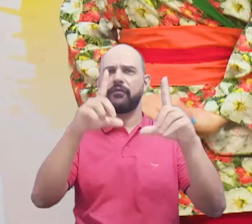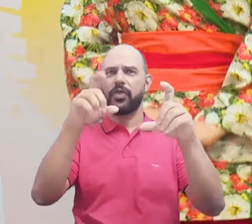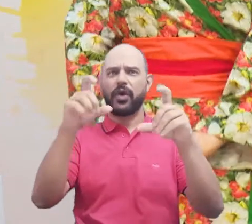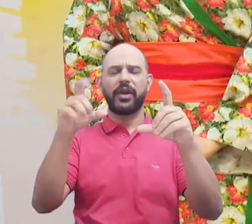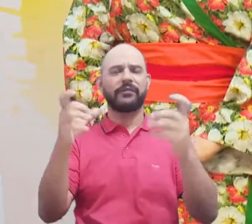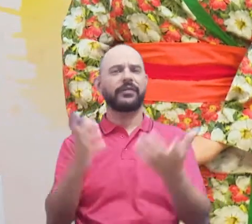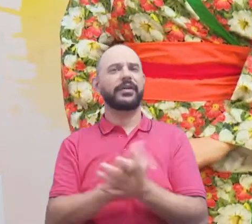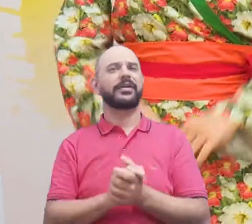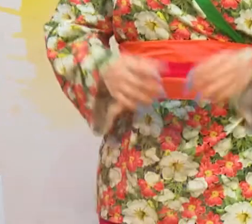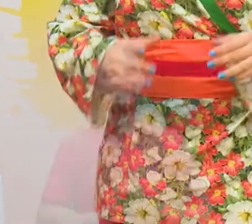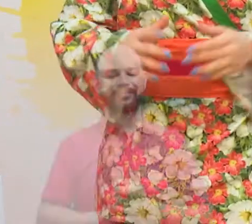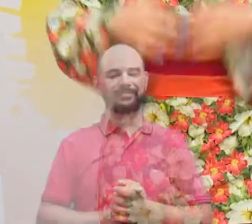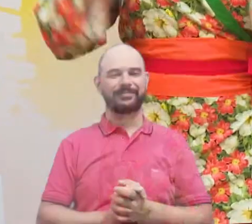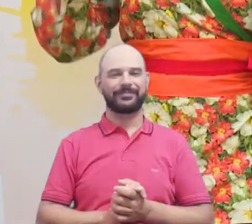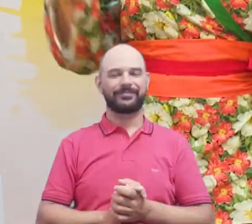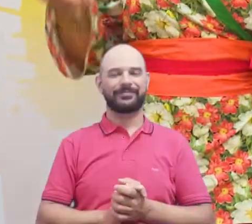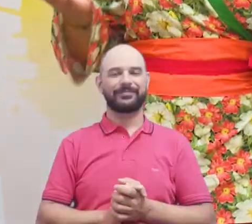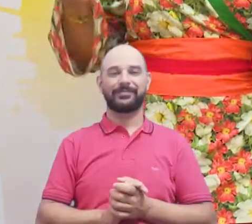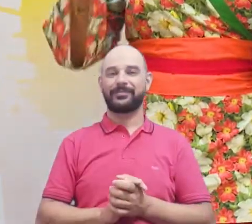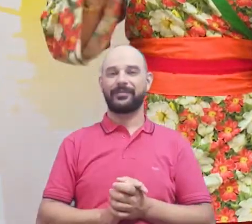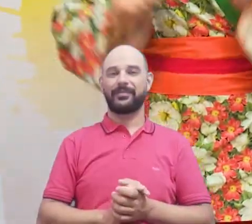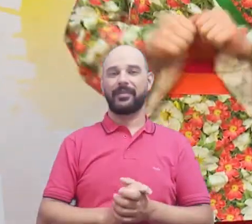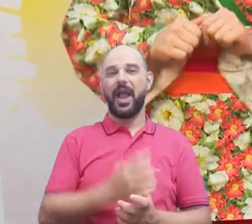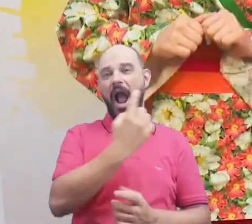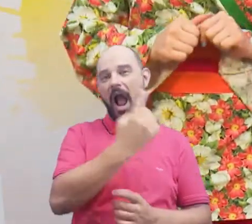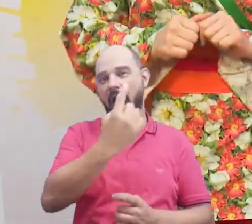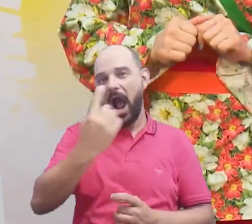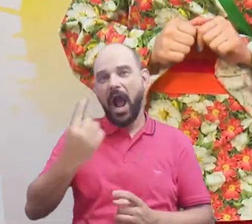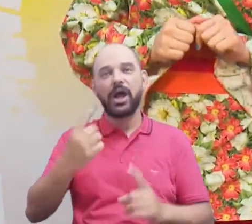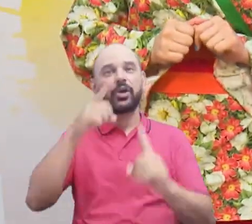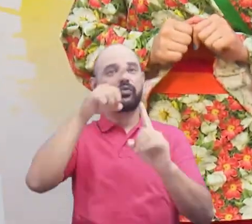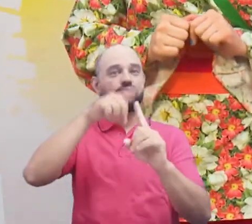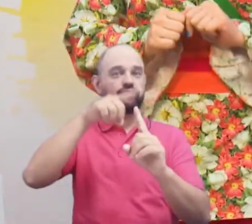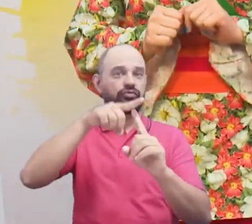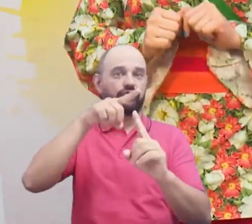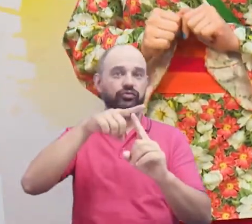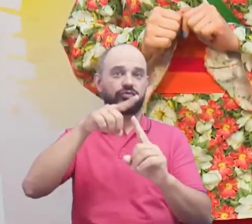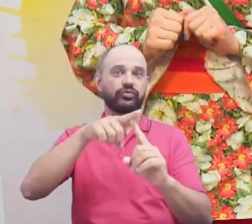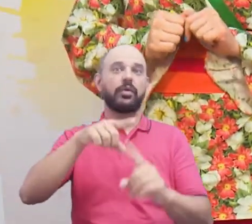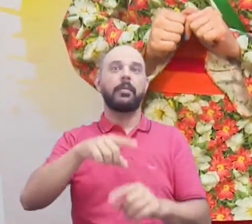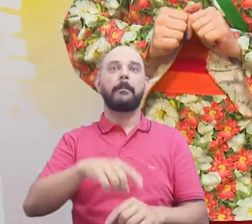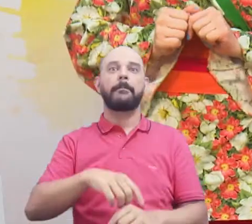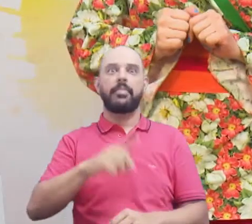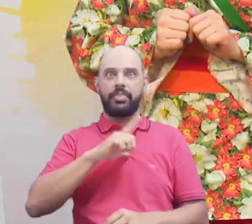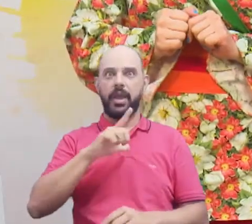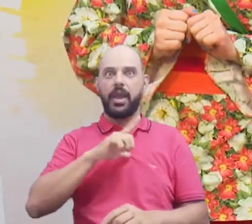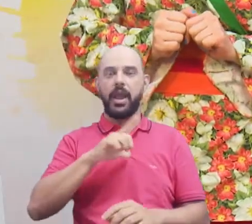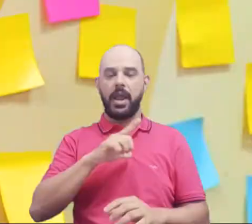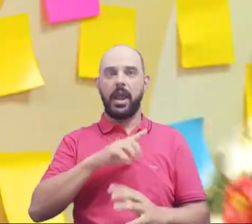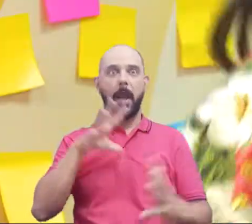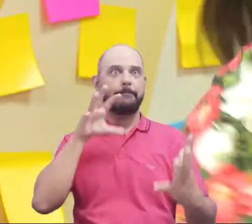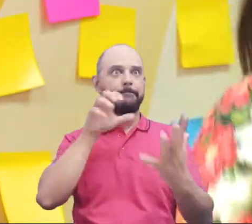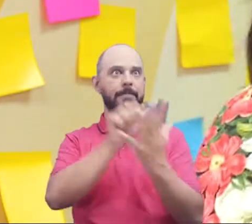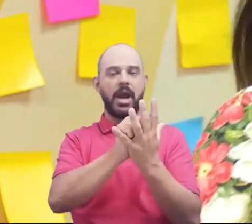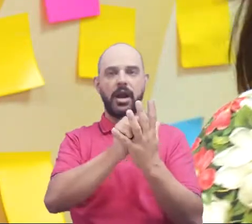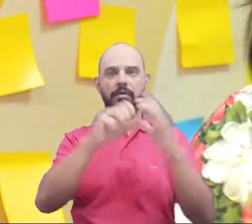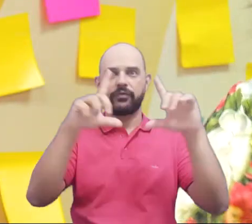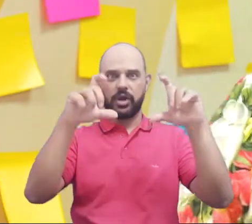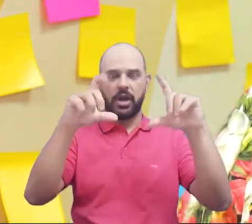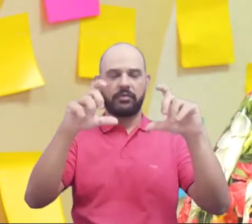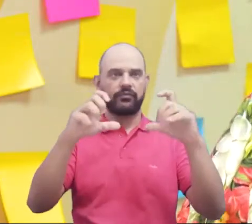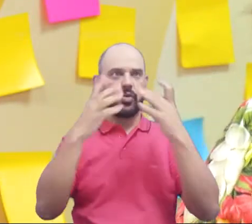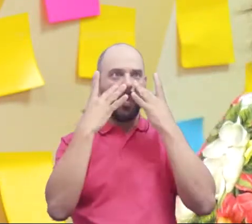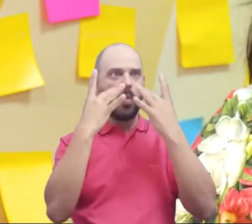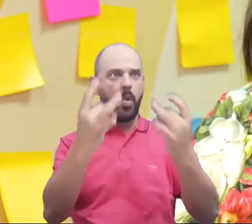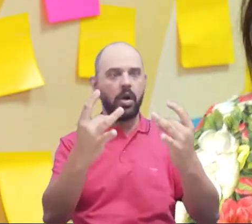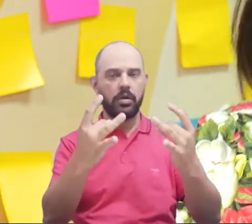fotografia. As formas podem ser qualquer coisa, desde a lua crescente até a forma de um rosto sorridente. Cada forma